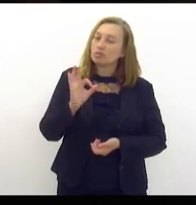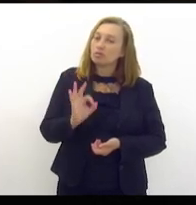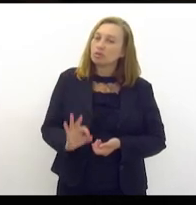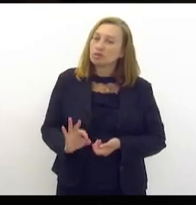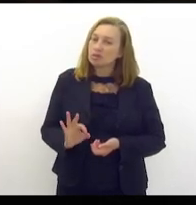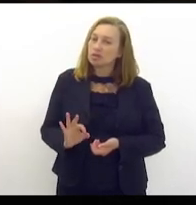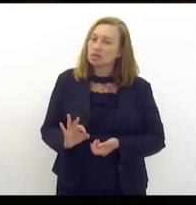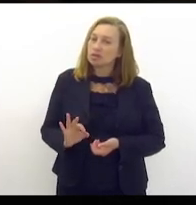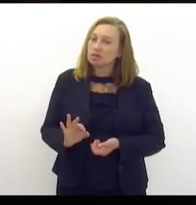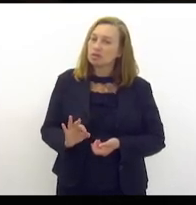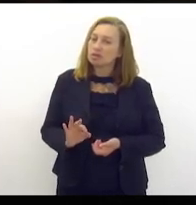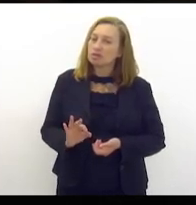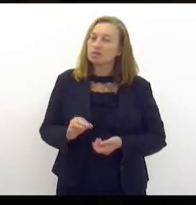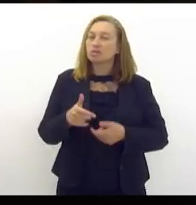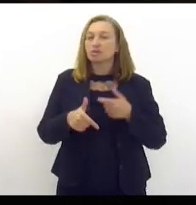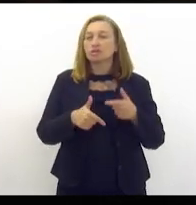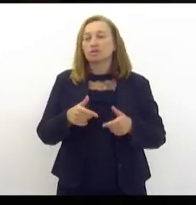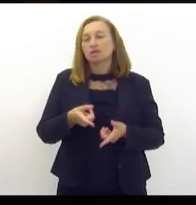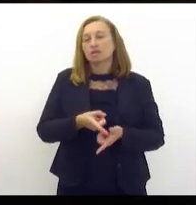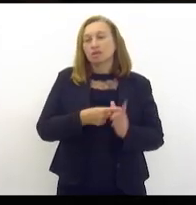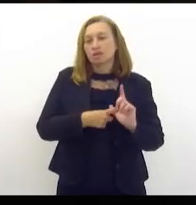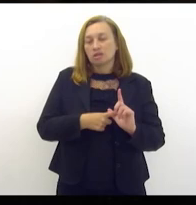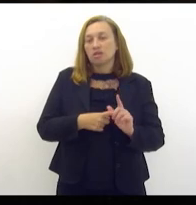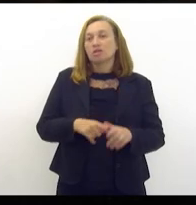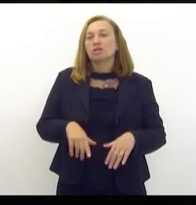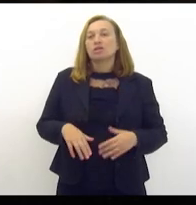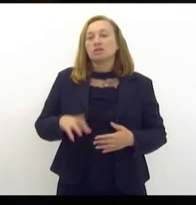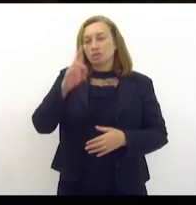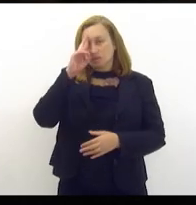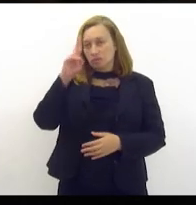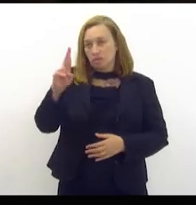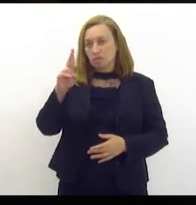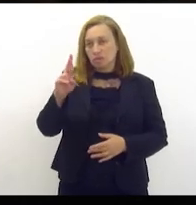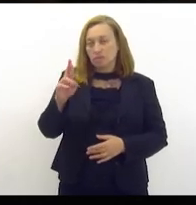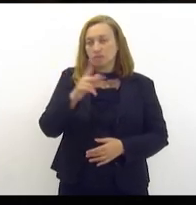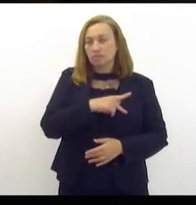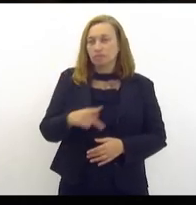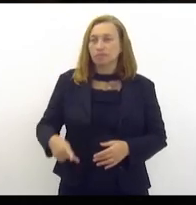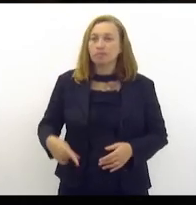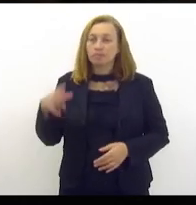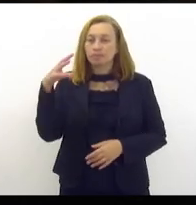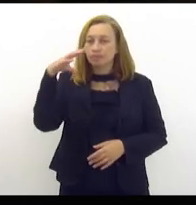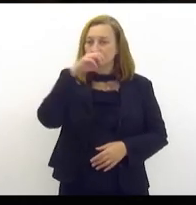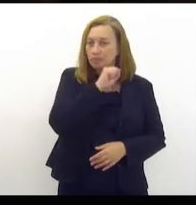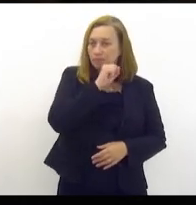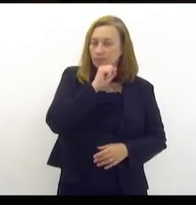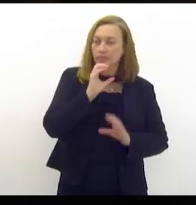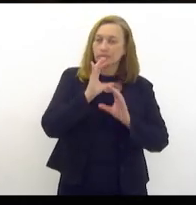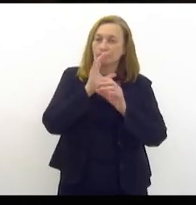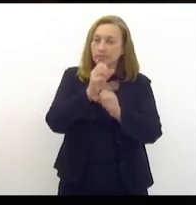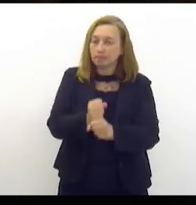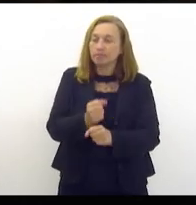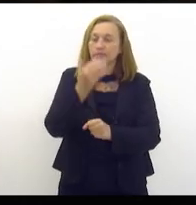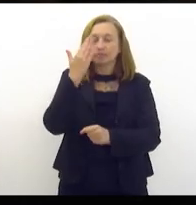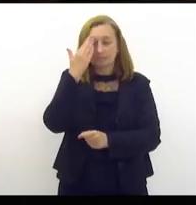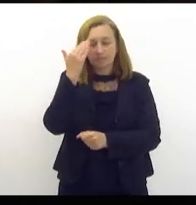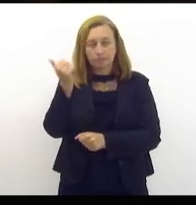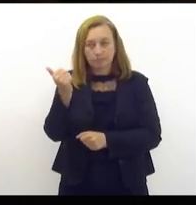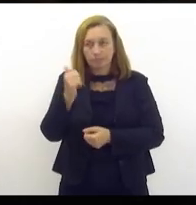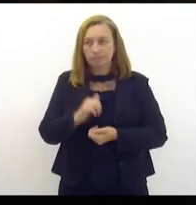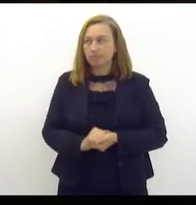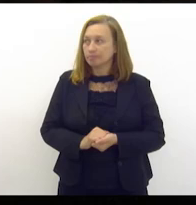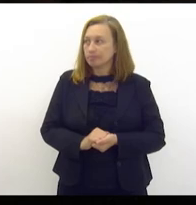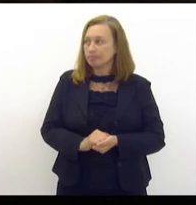11,11% do serviço da dívida. Vossa Excelência é rápido nas contas, há de convir, né,